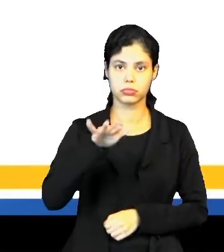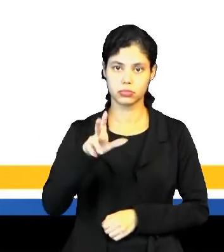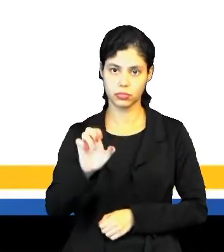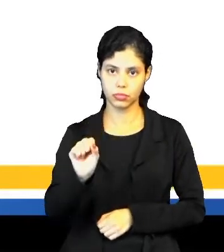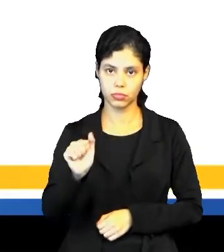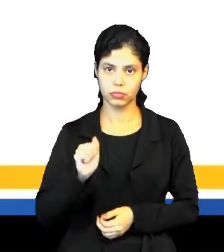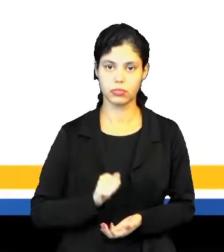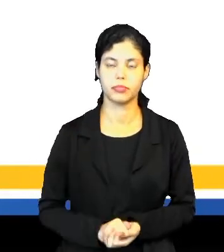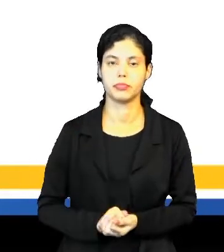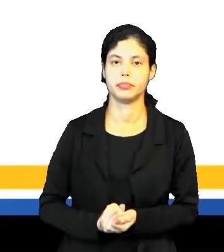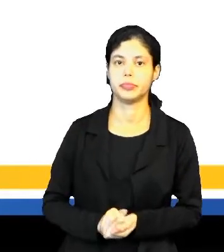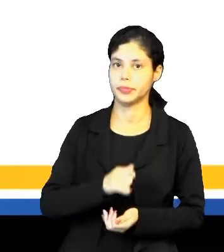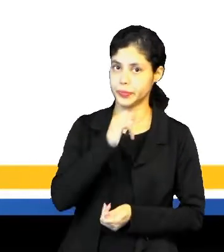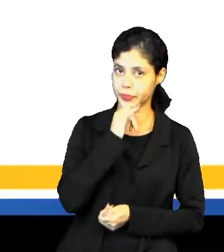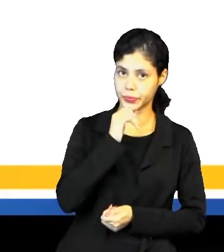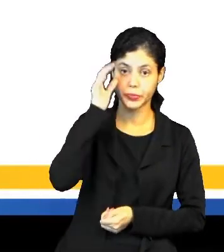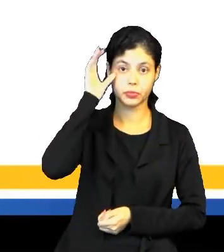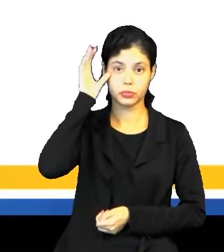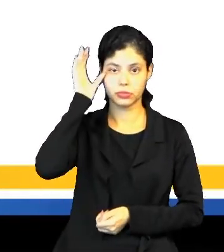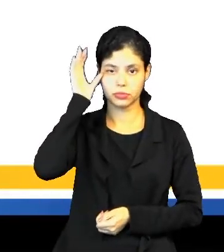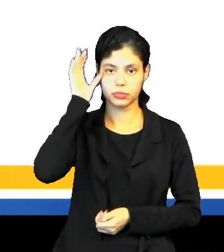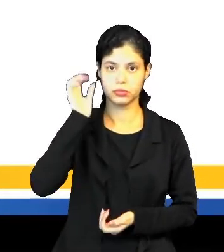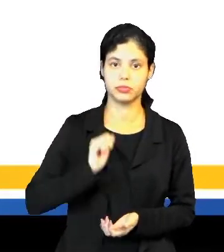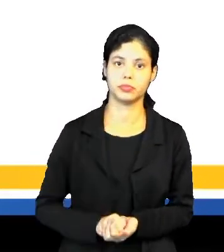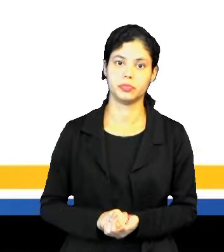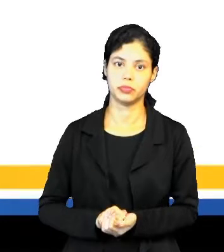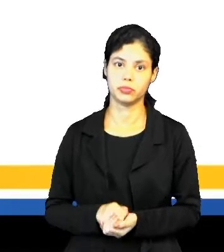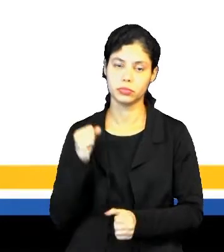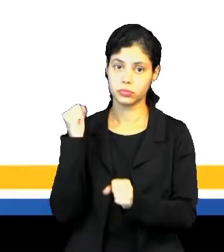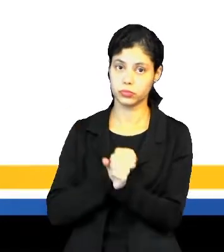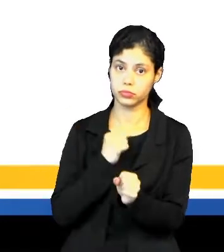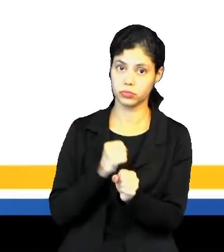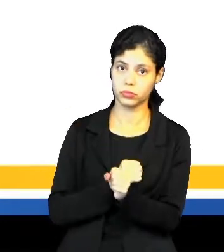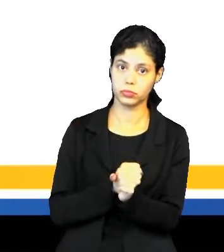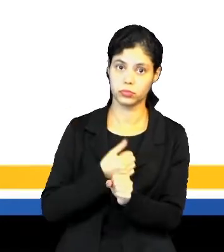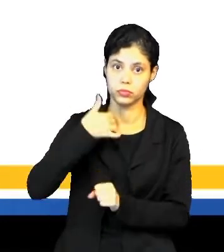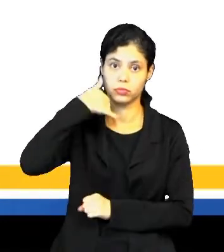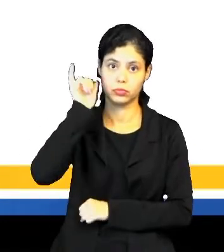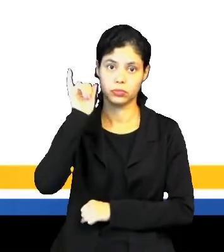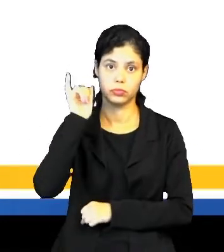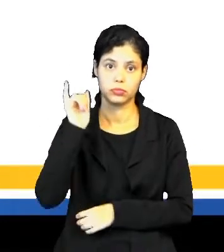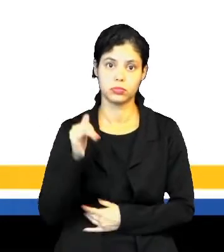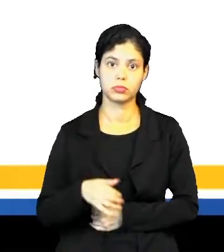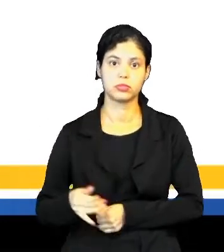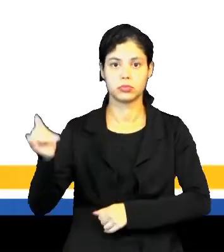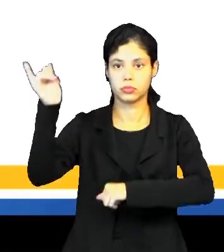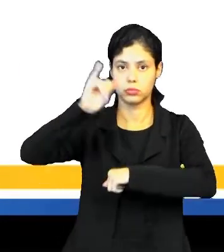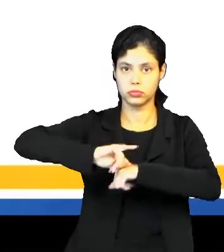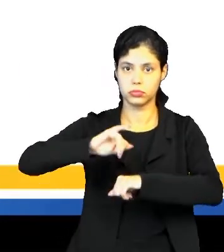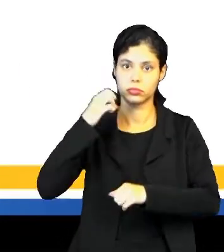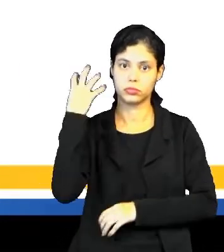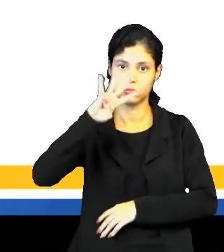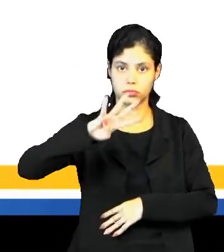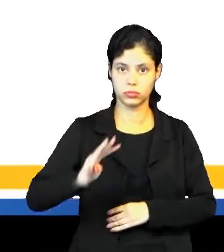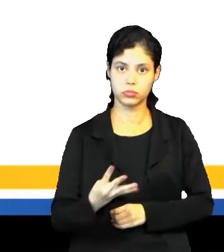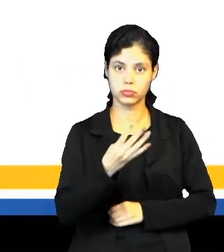de 2021, por exemplo, foi chamado de o Ano do Boi de Metal, que corresponde a